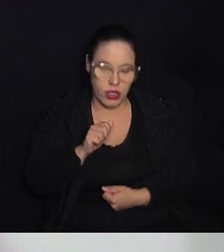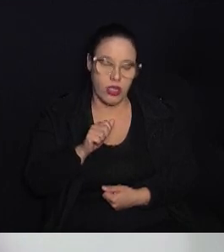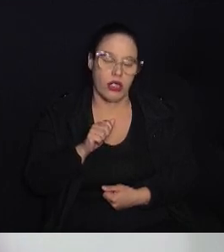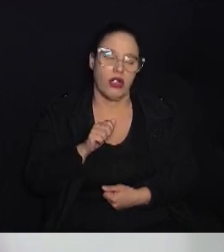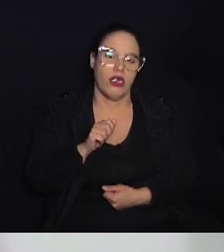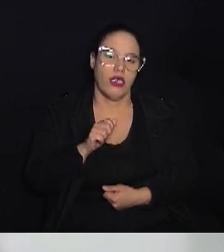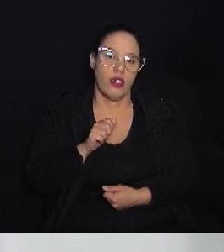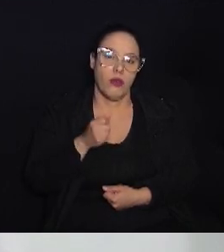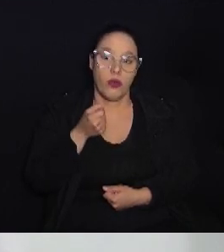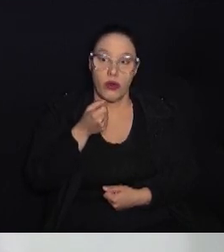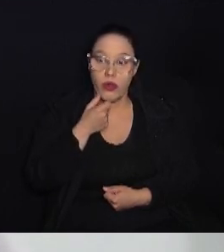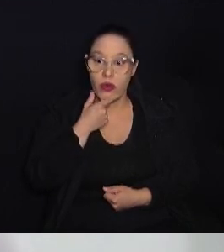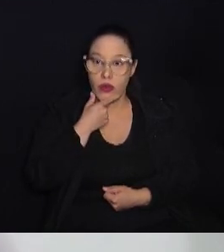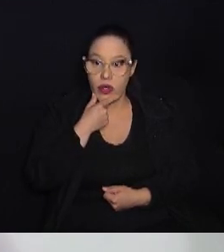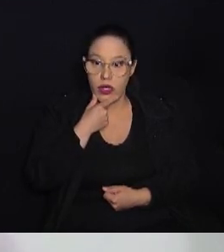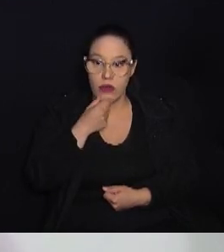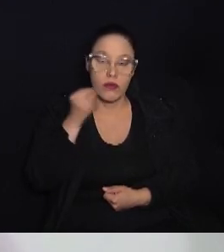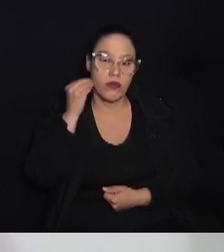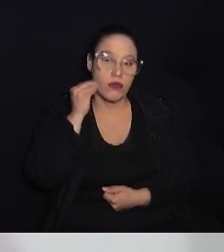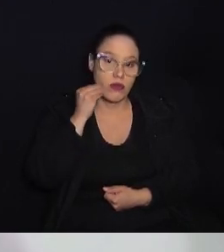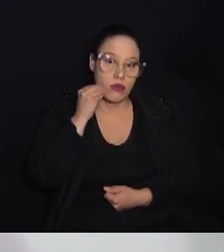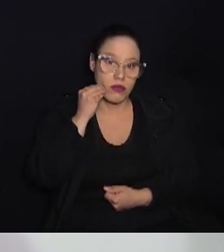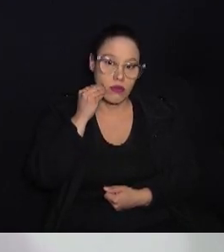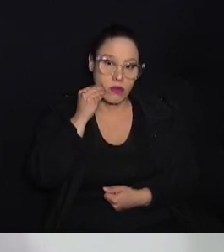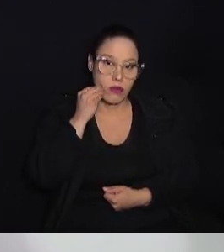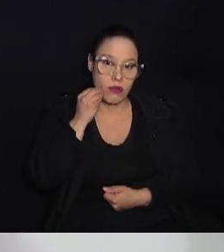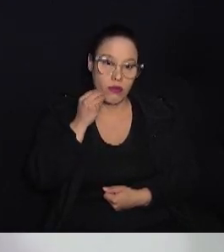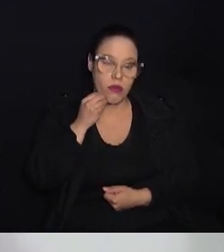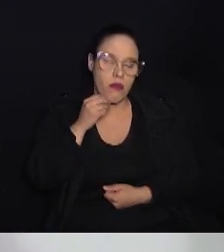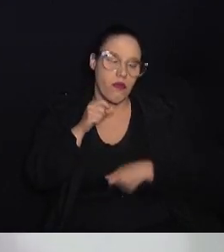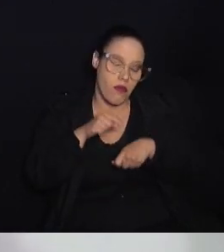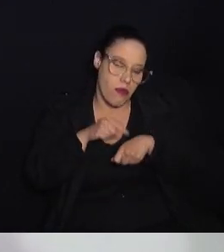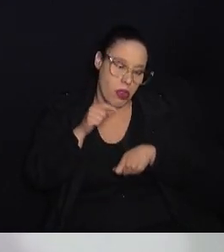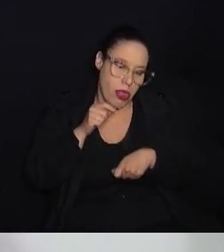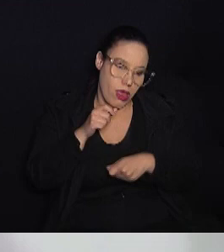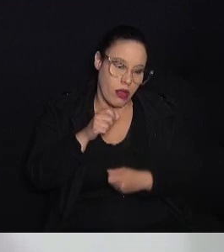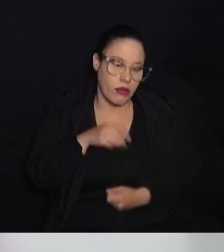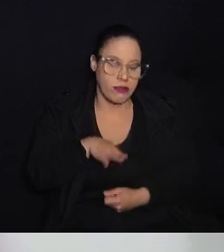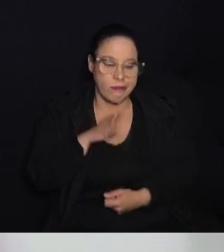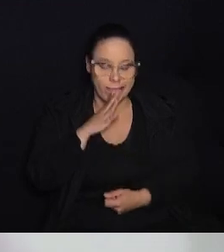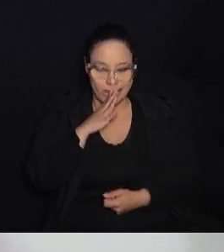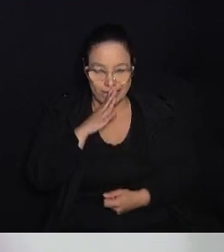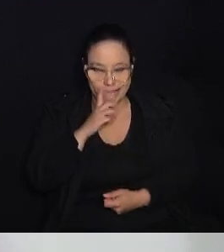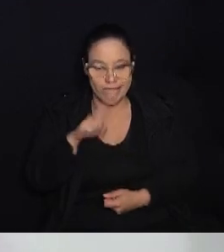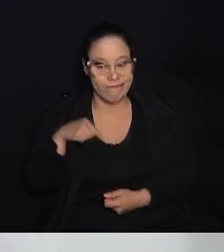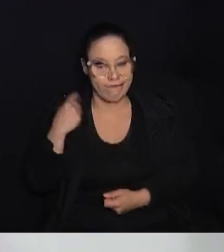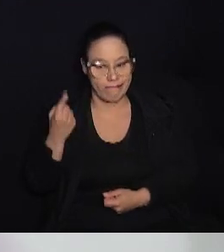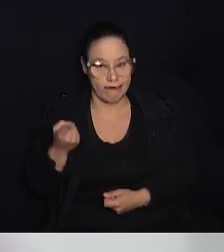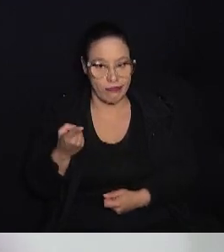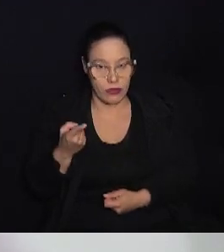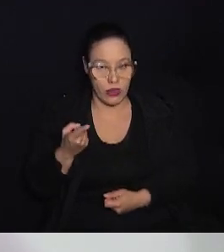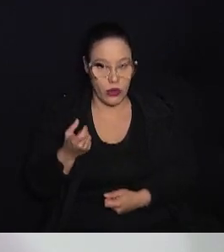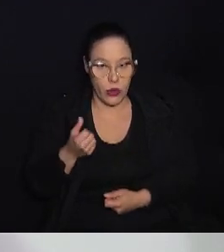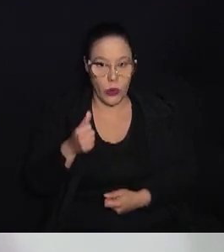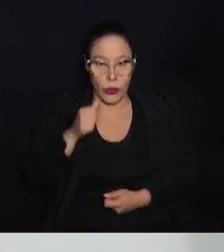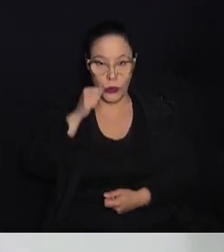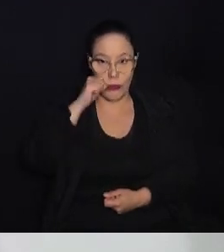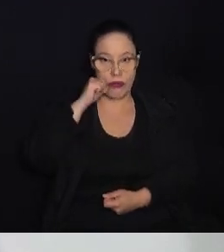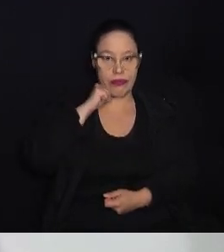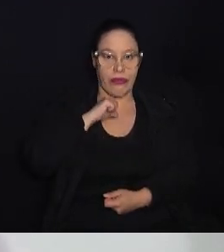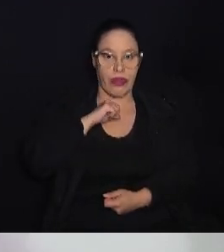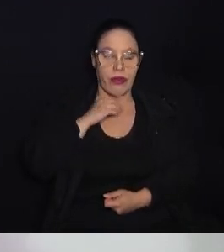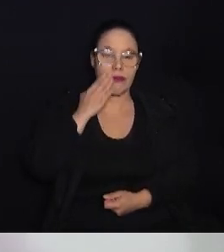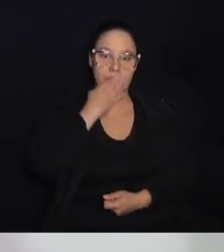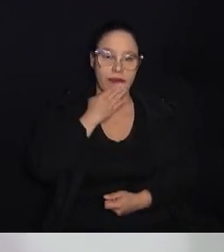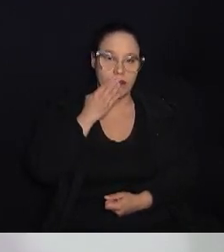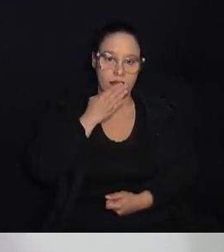tolerância à glicose por via oral. Nesse teste, a gente mede a glicose em jejum e depois toma um líquido bem